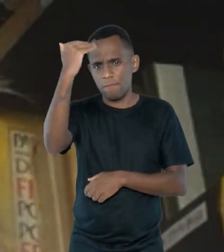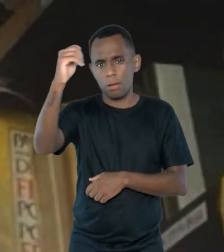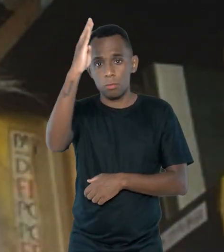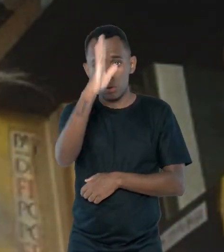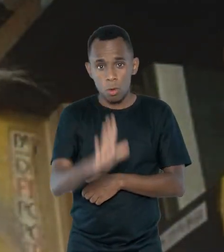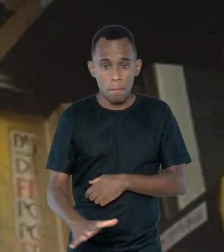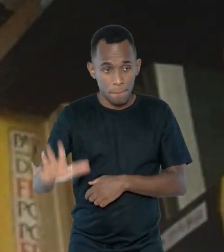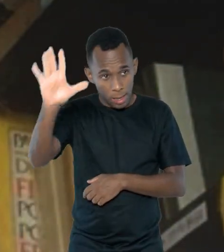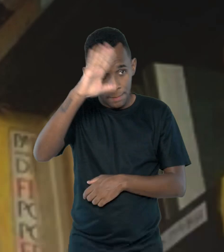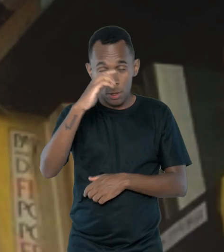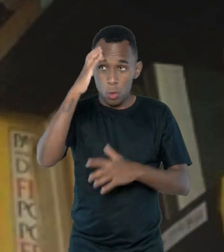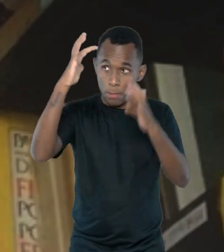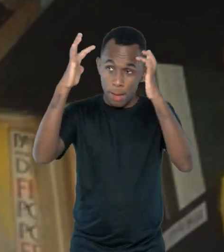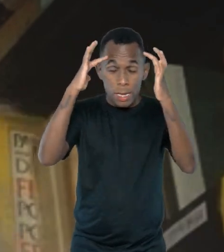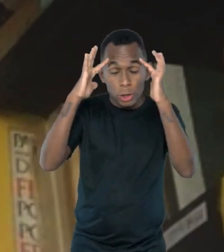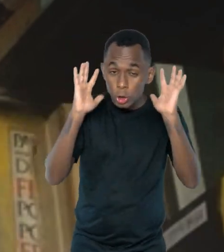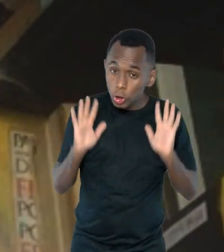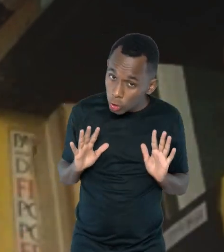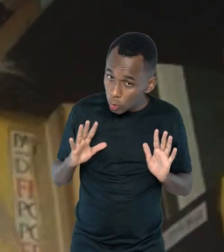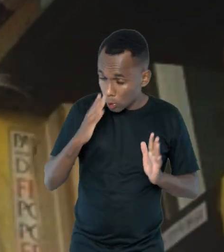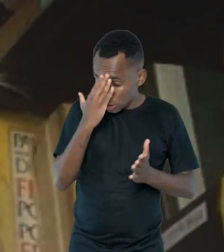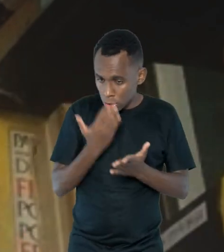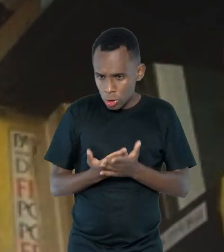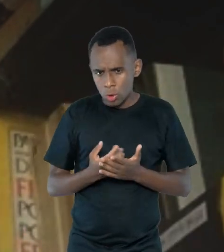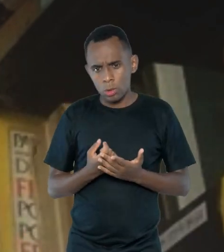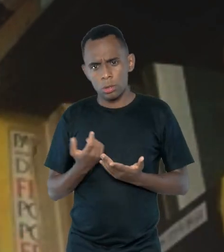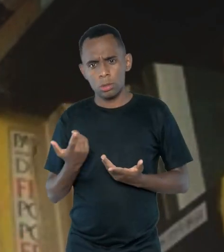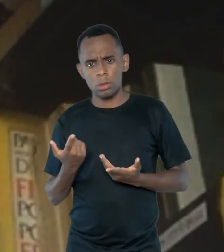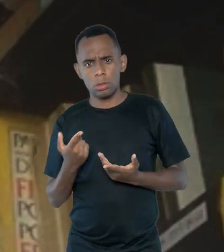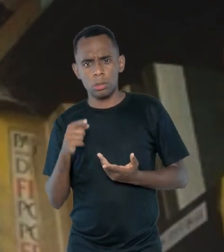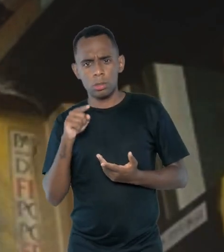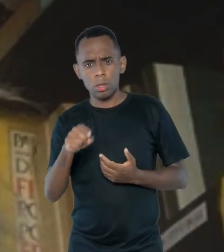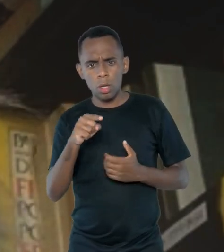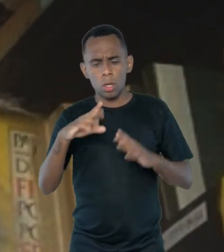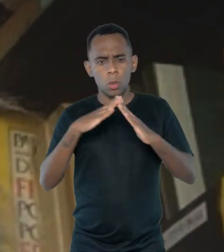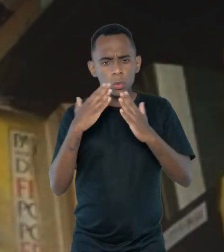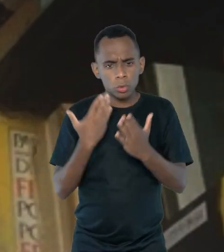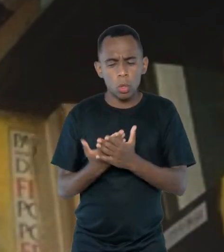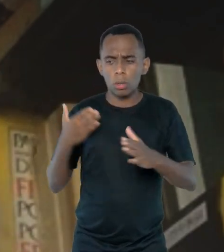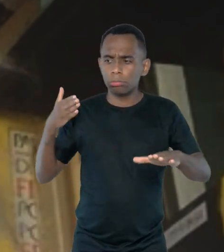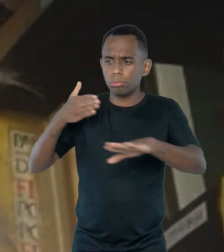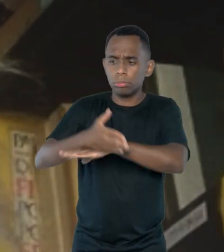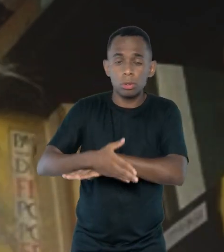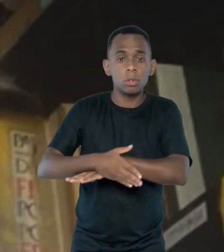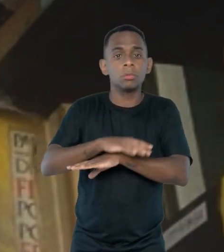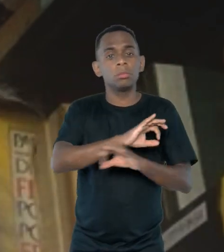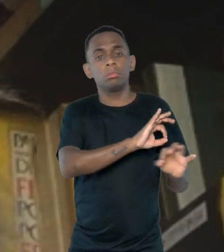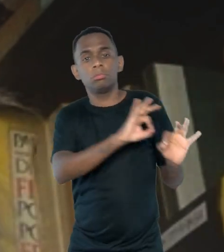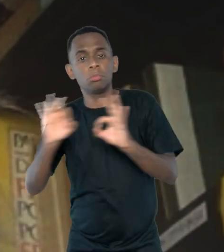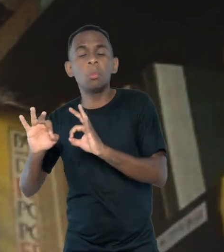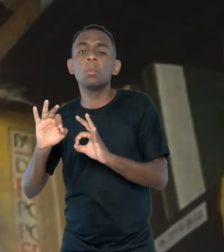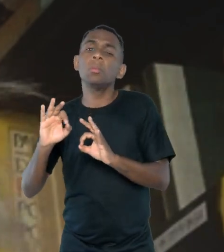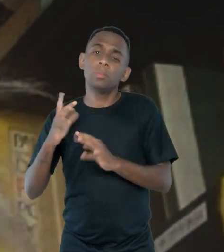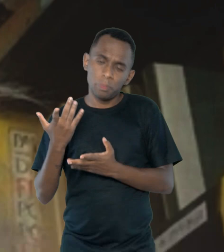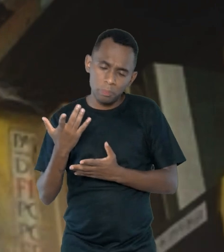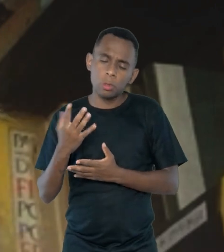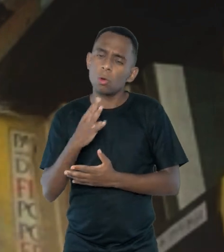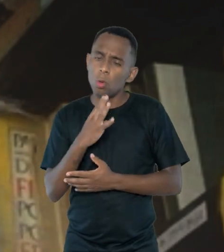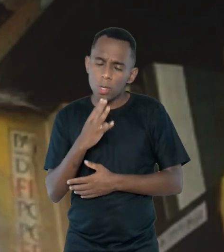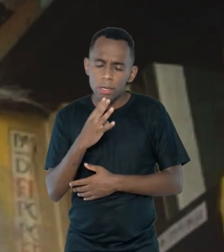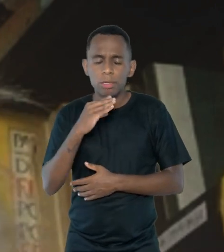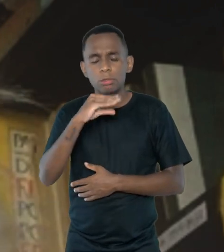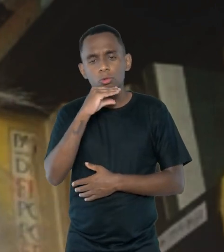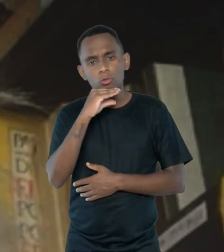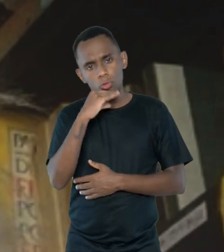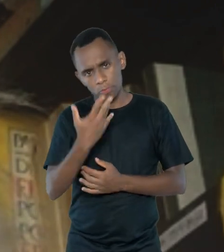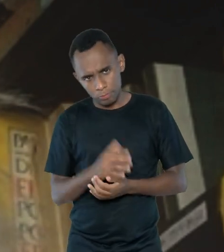Brasil. Eu imagino que não tem um brasileiro que passou pela escola que não saiba dele. Esse autor,